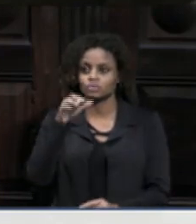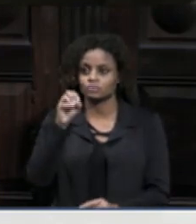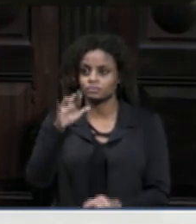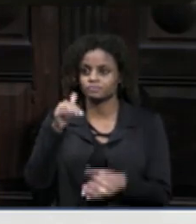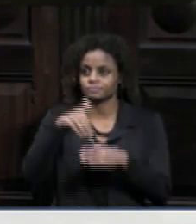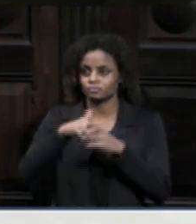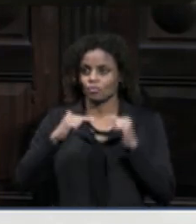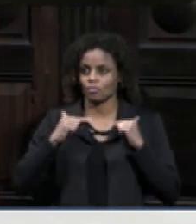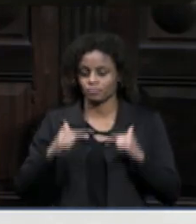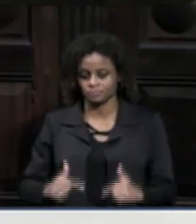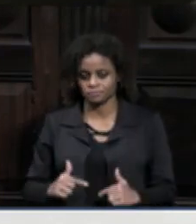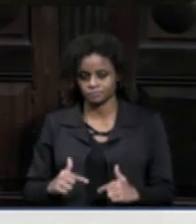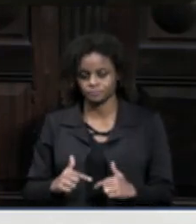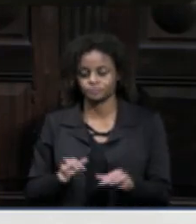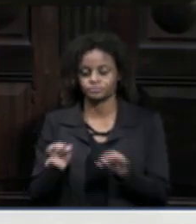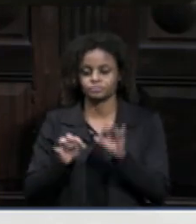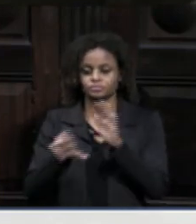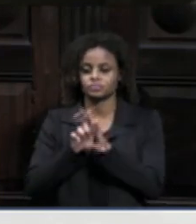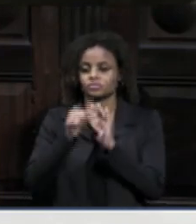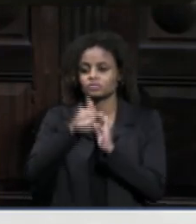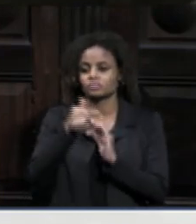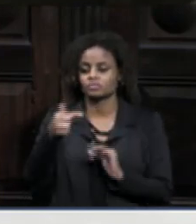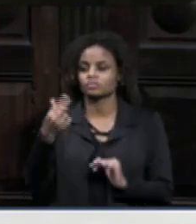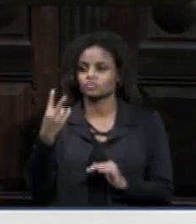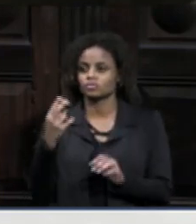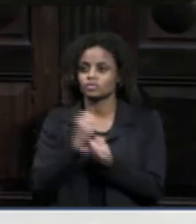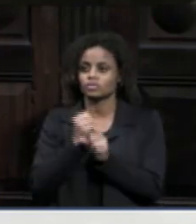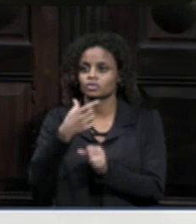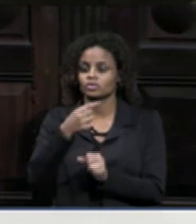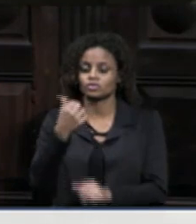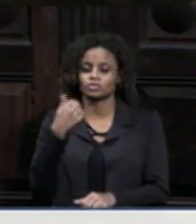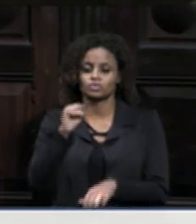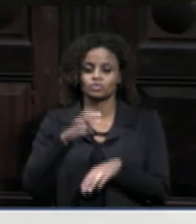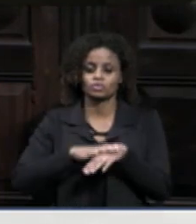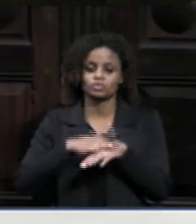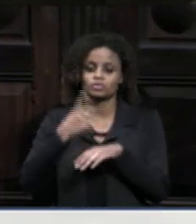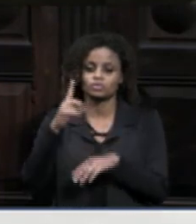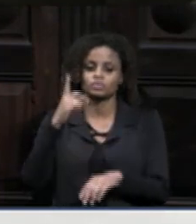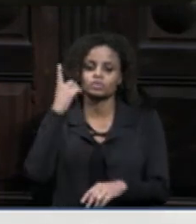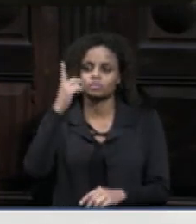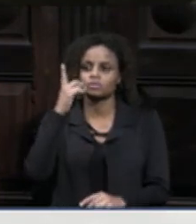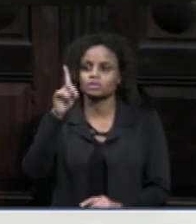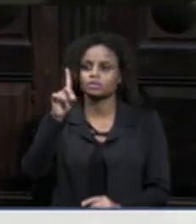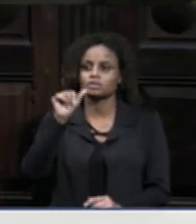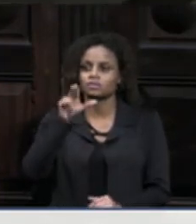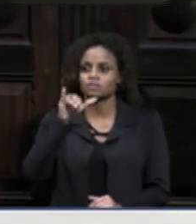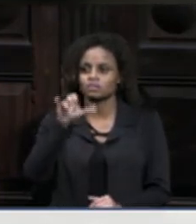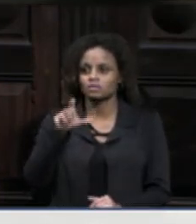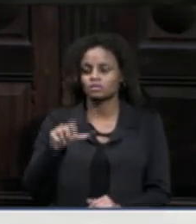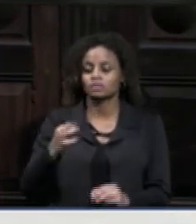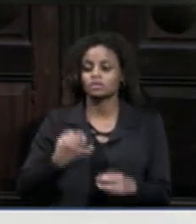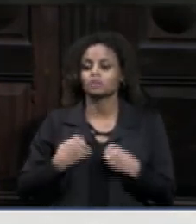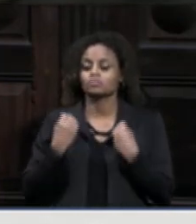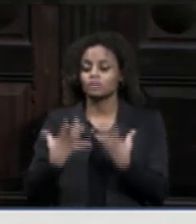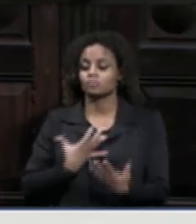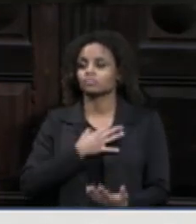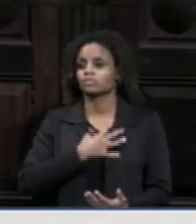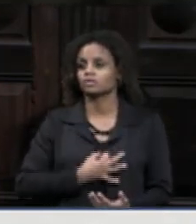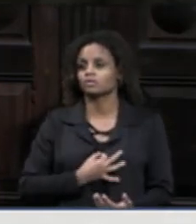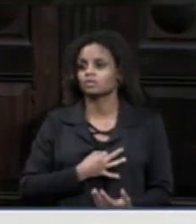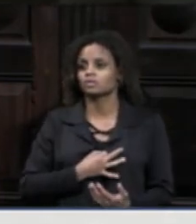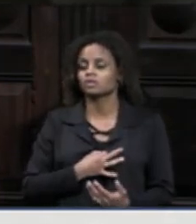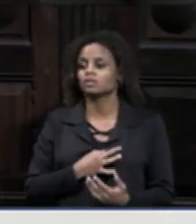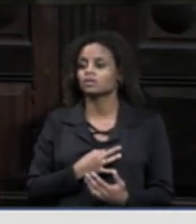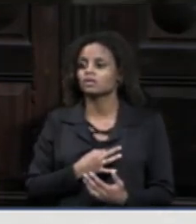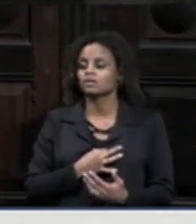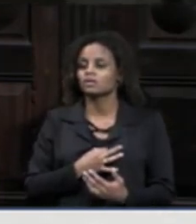resolução 772/2018, de autoria da deputada Daniele Guerreiro. Concede medalha Tiradentes ao subtenente da PM, da Polícia